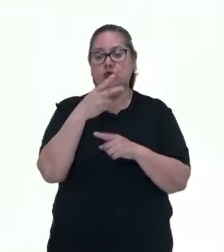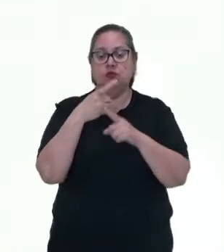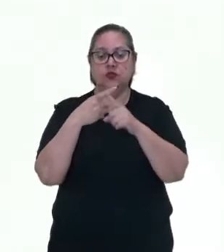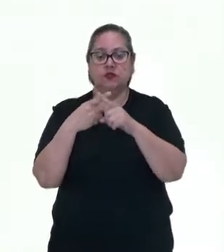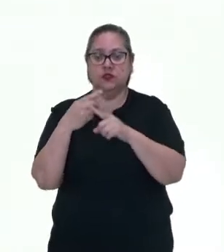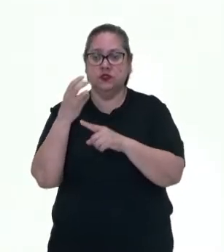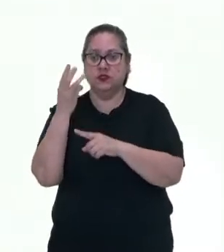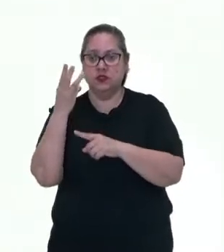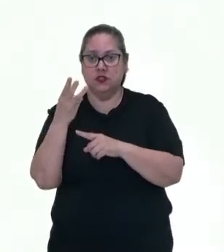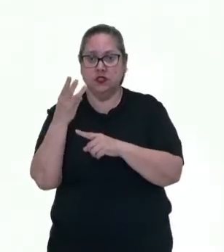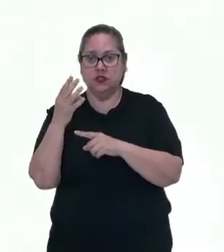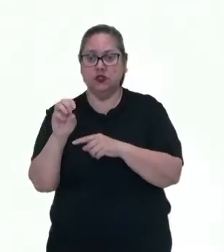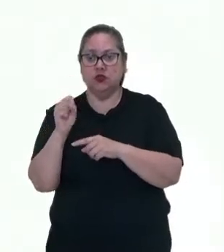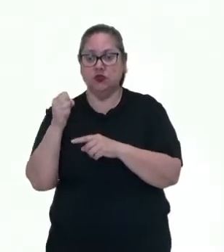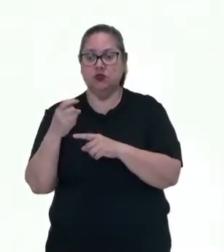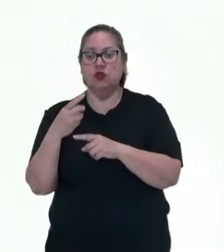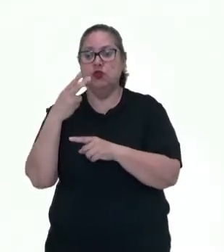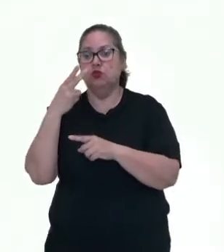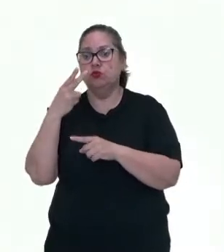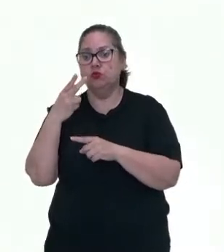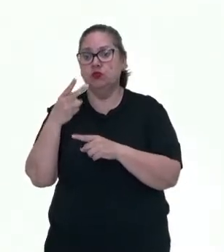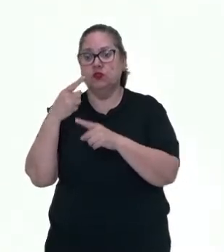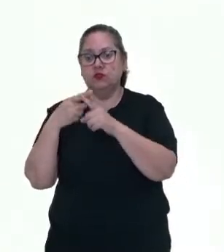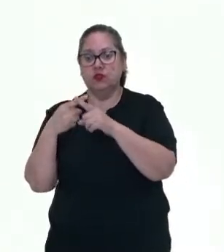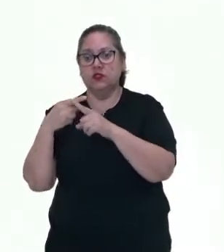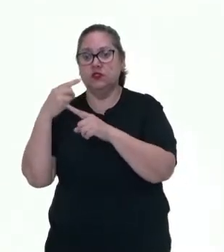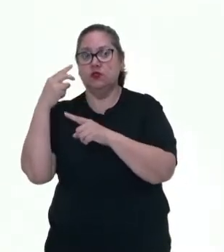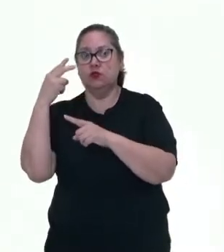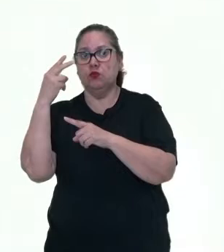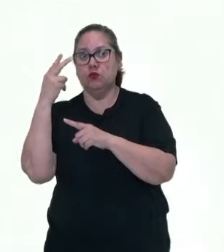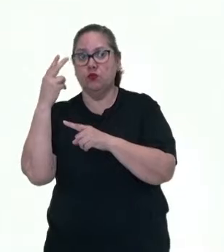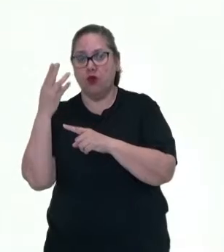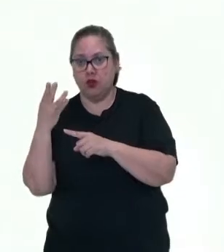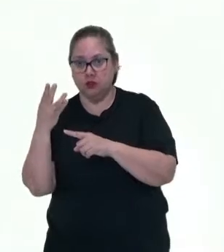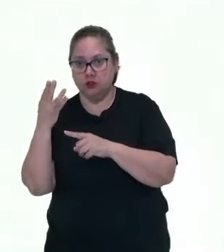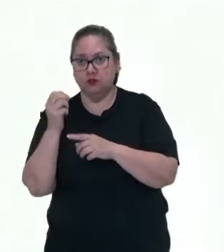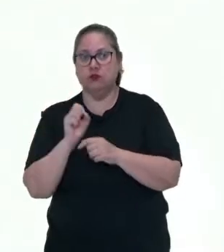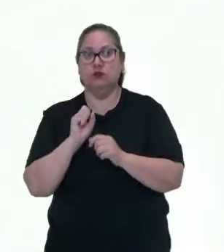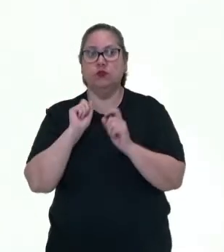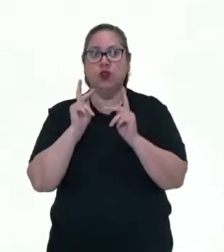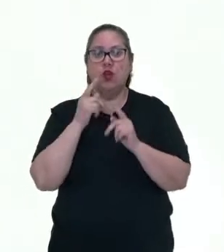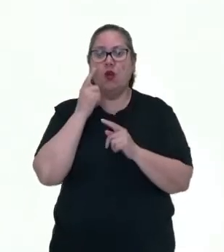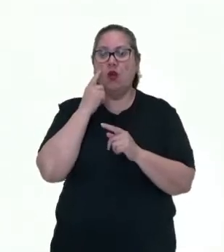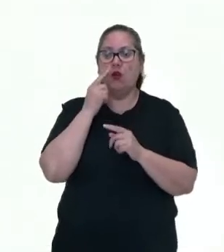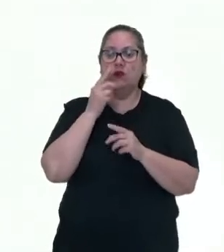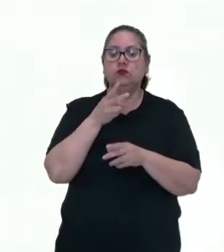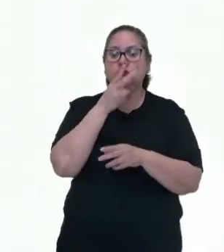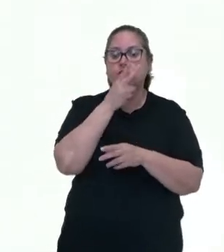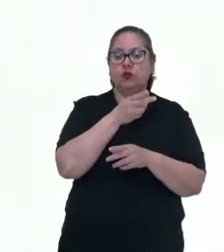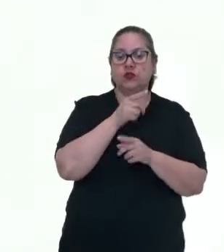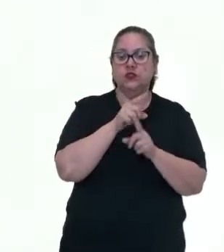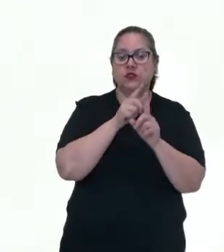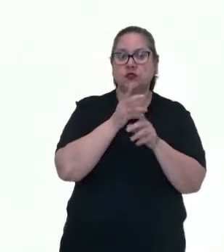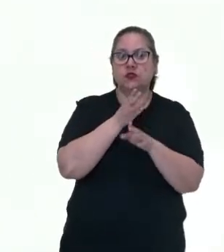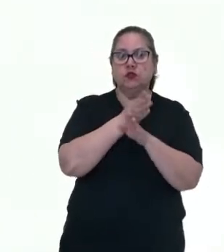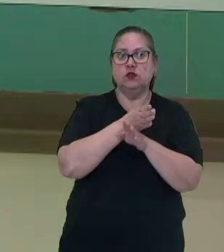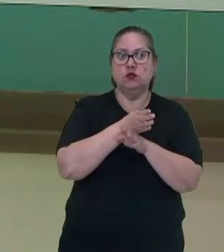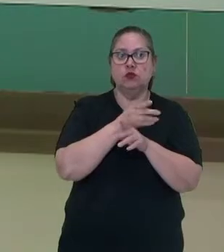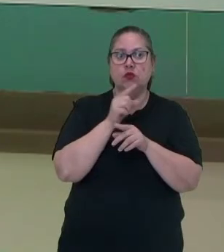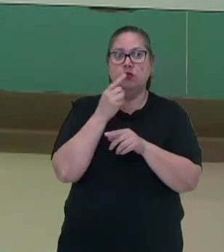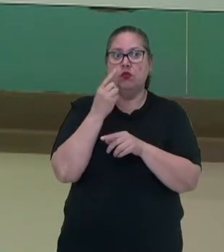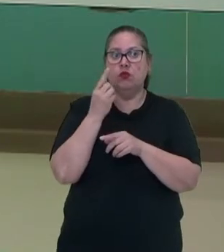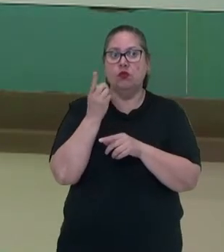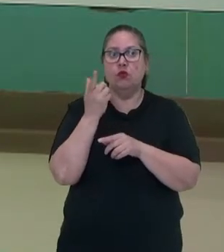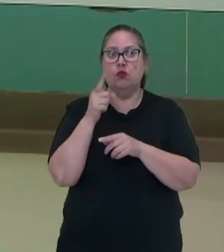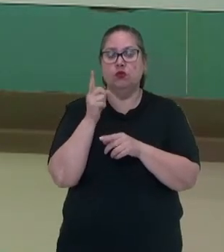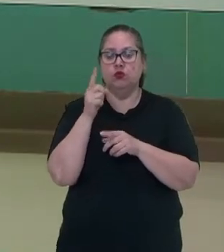vezes 3 e o 8 eu escrevo como 2 vezes o 4. Então, colocando 2, o que sobra? Sobra o